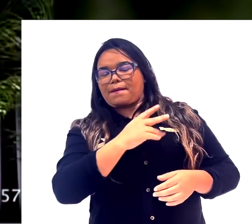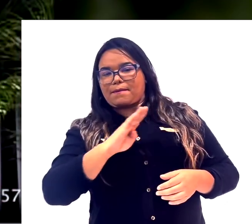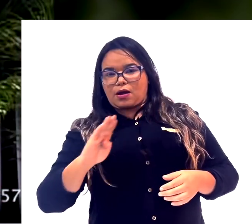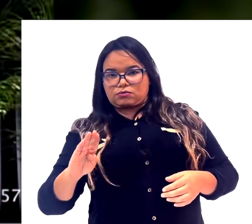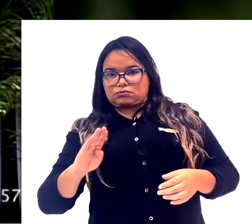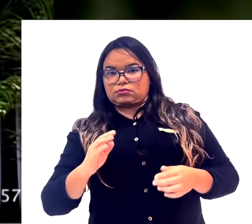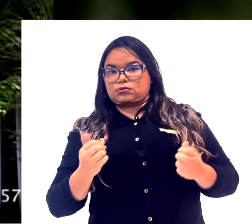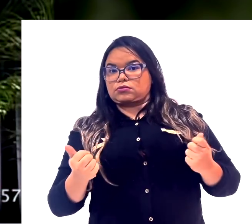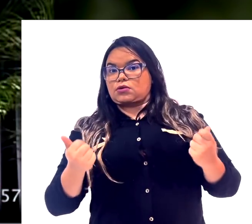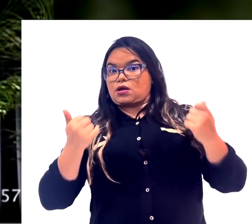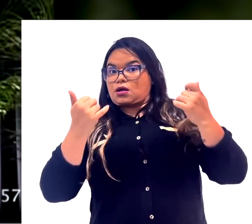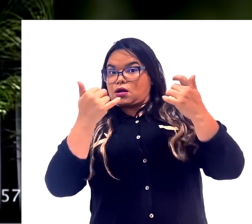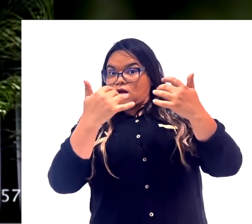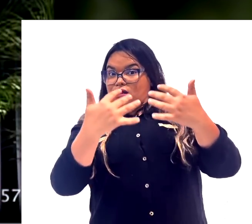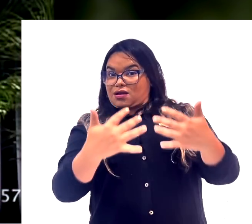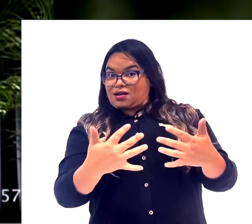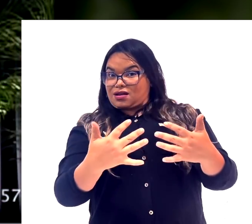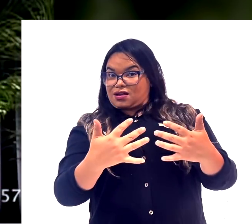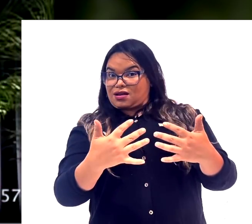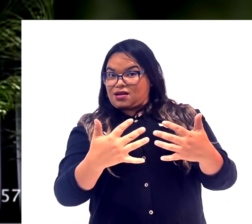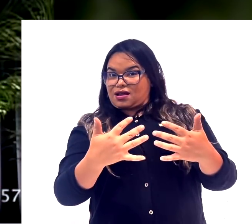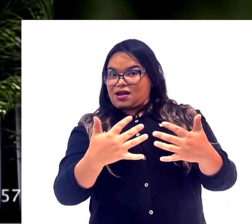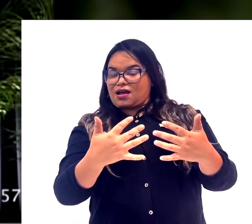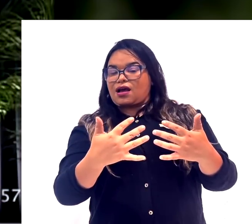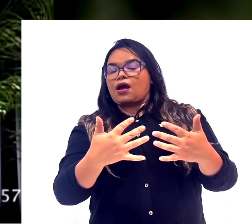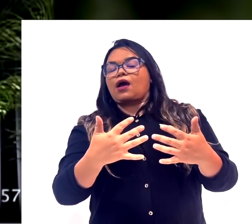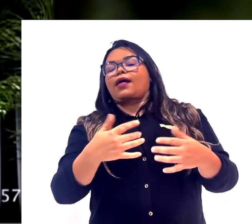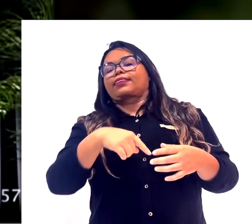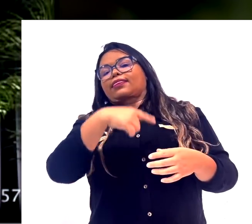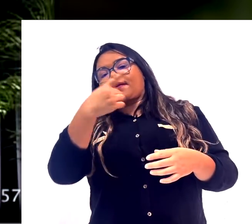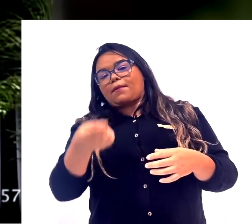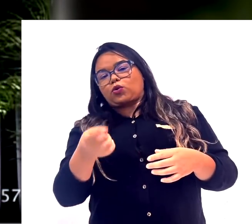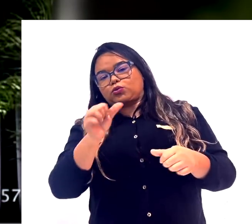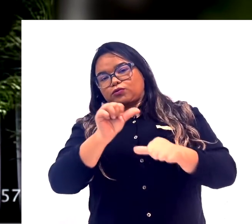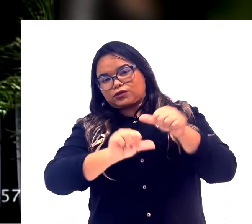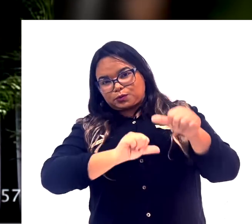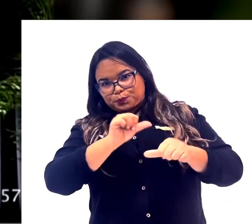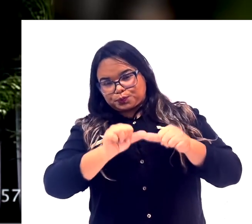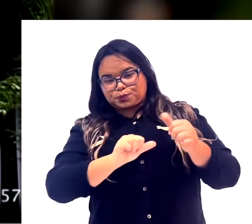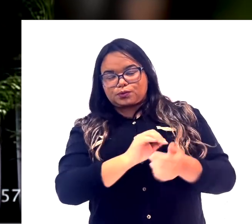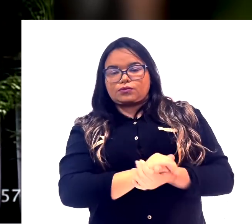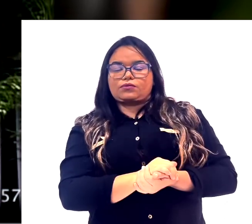hebreu. Algo é explicado de uma maneira e depois repetido de outra.